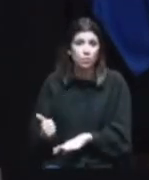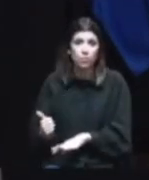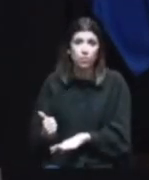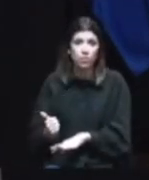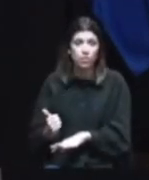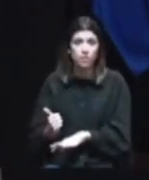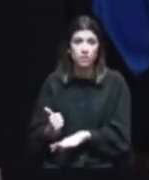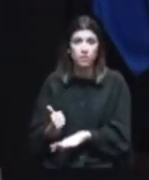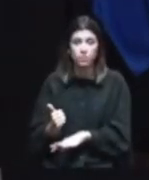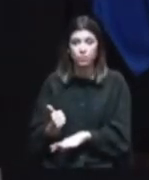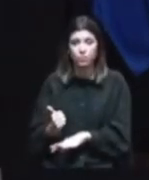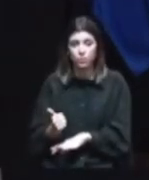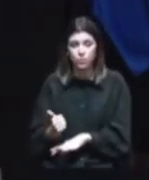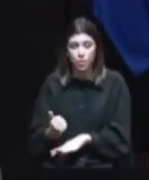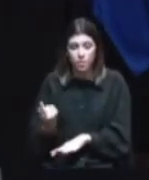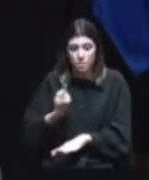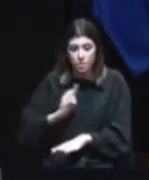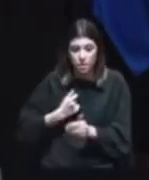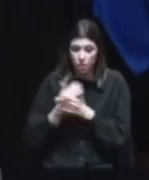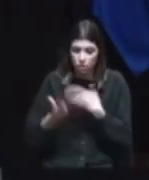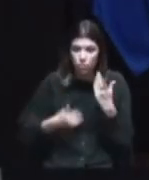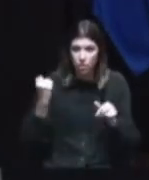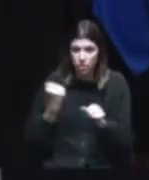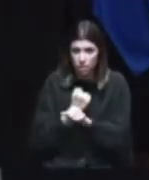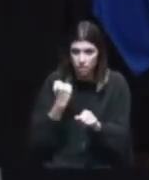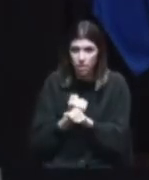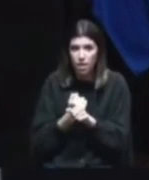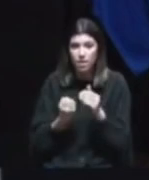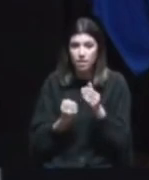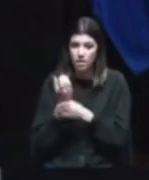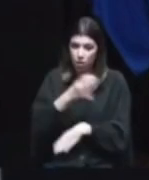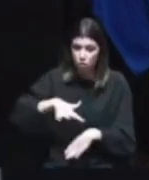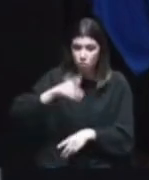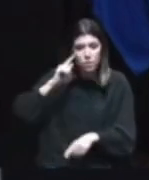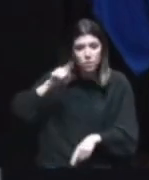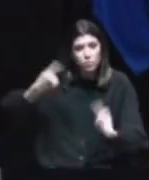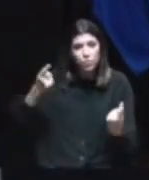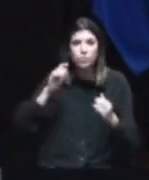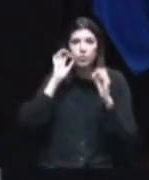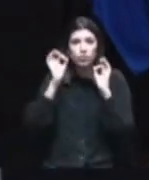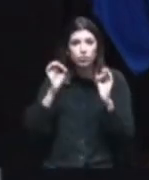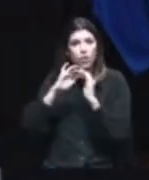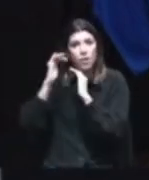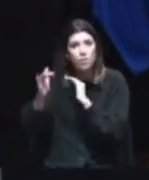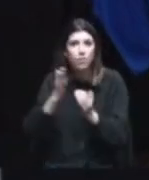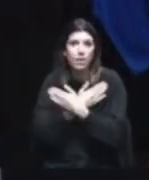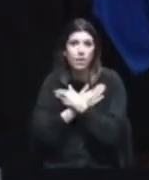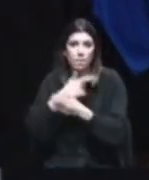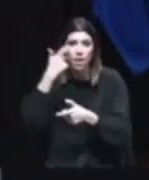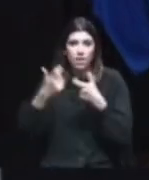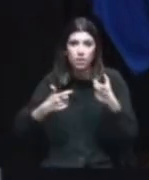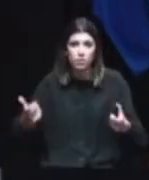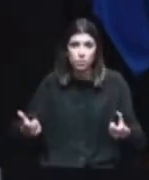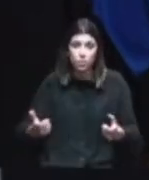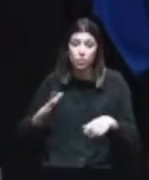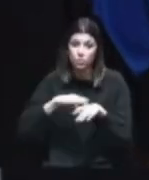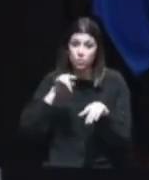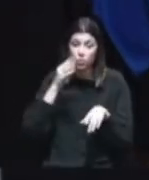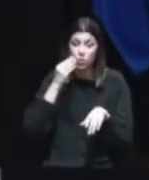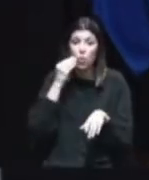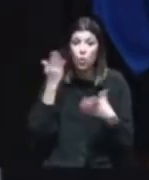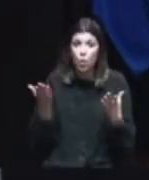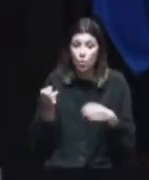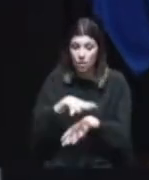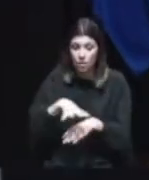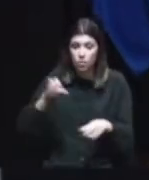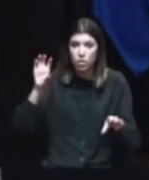todos respiramos em Lisboa, e devemos continuar a trabalhar para criar um espaço público mais ecológico, saudável e amigo das pessoas. E para isso, a zona de